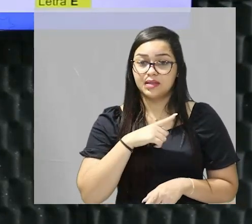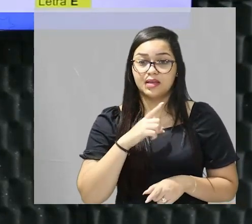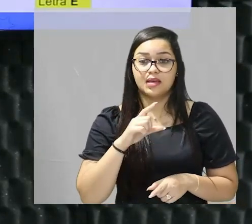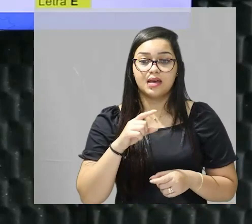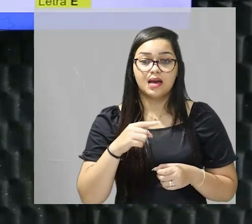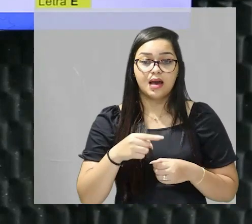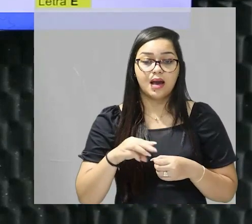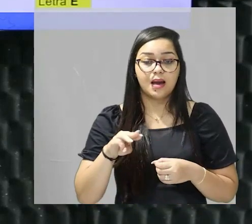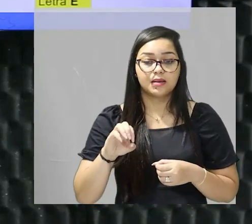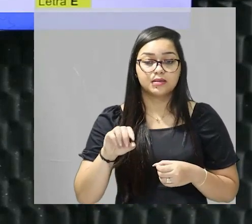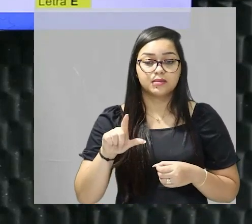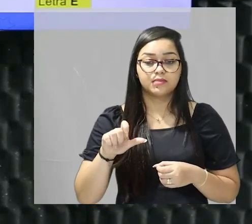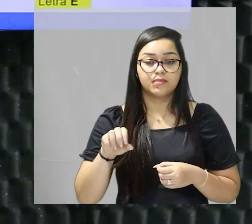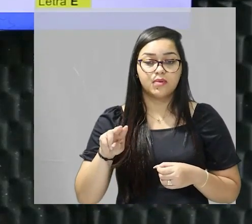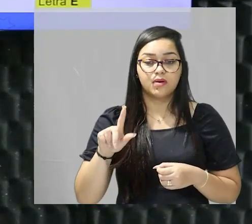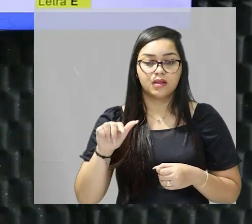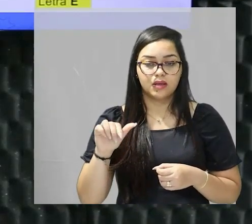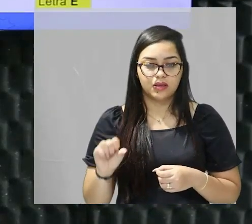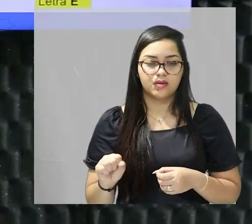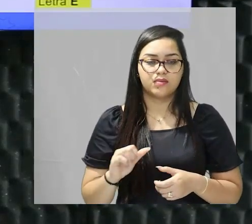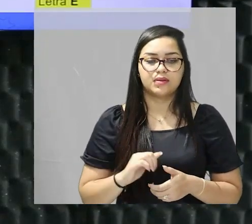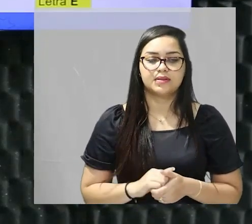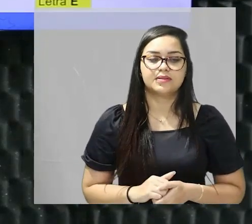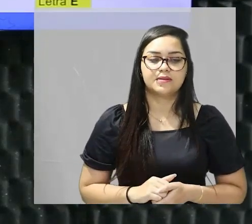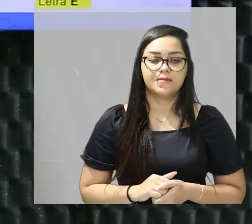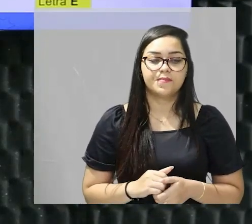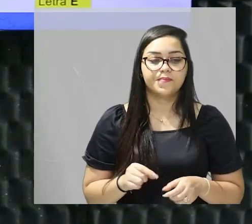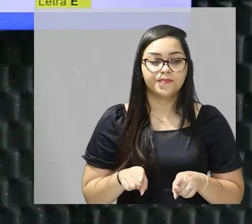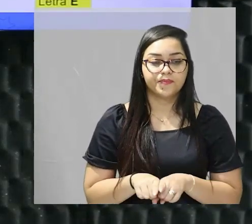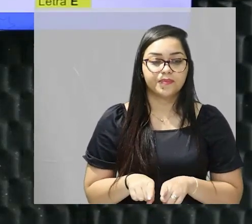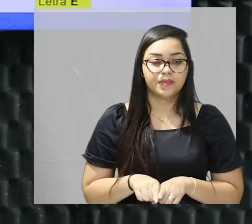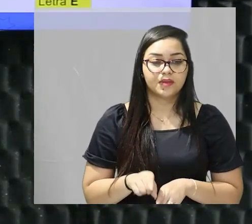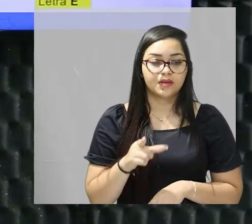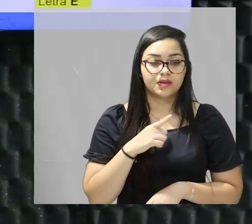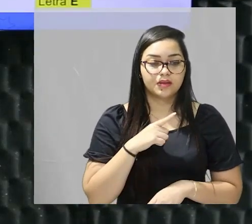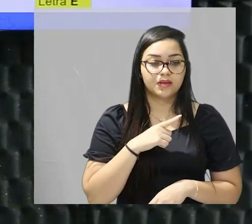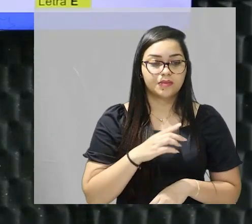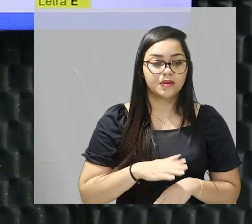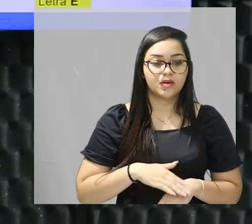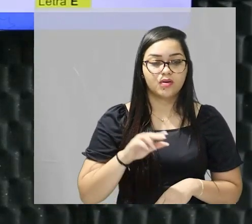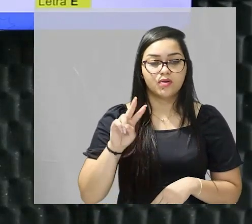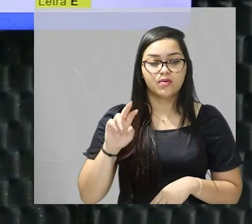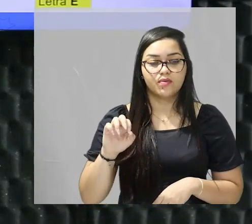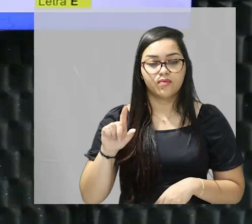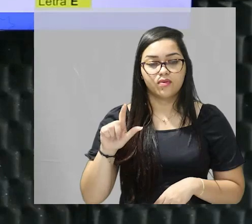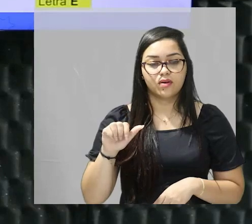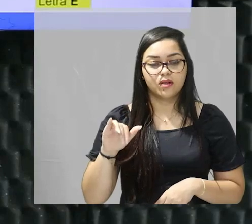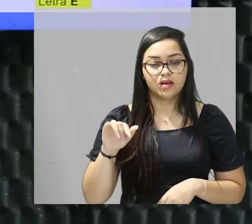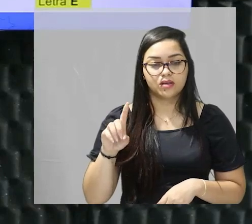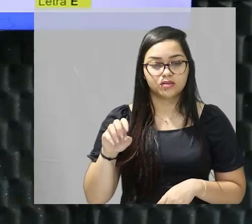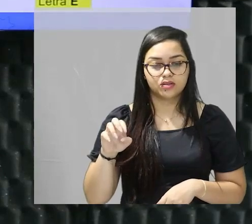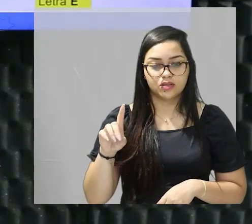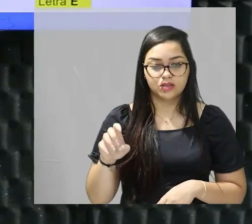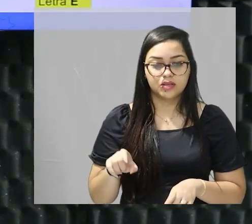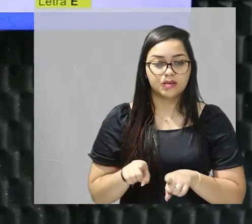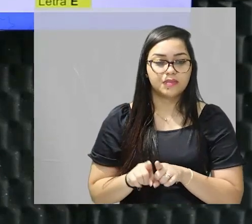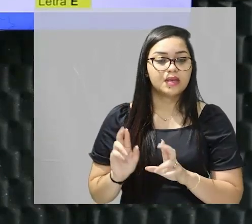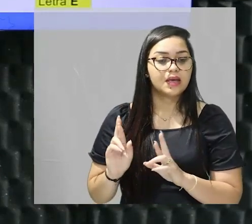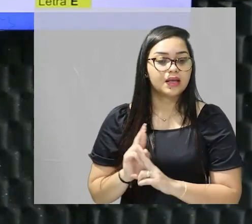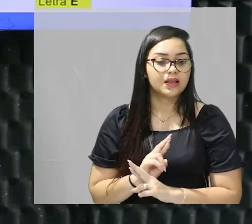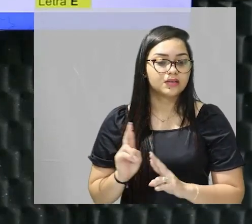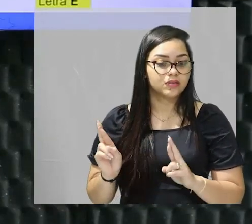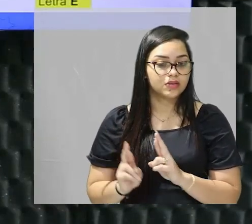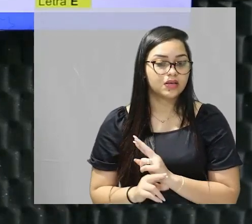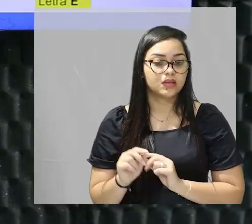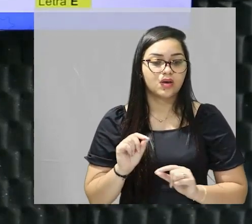maior será a volatilidade. Ok? Então, a maior volatilidade está relacionada